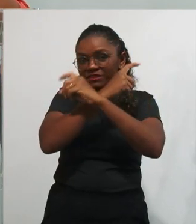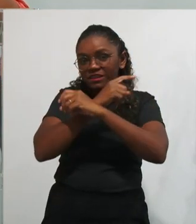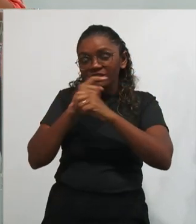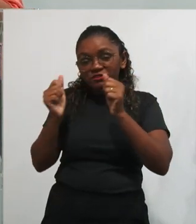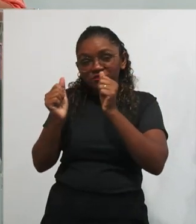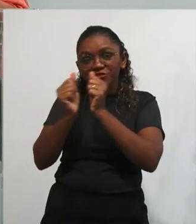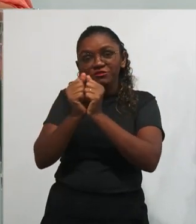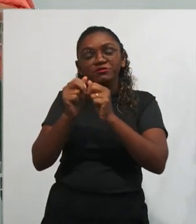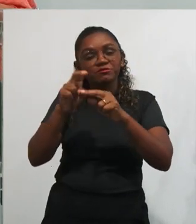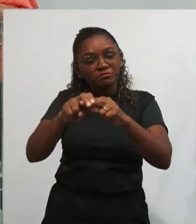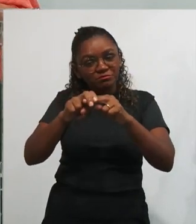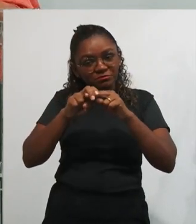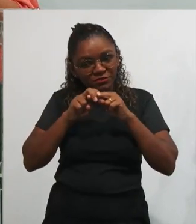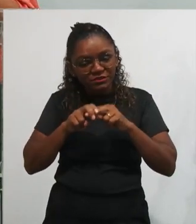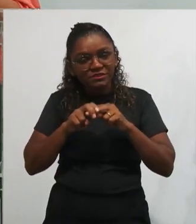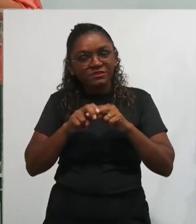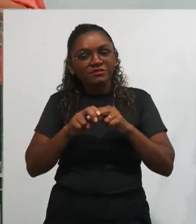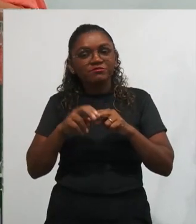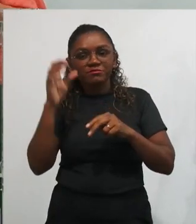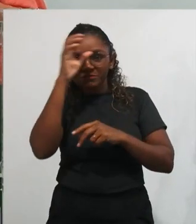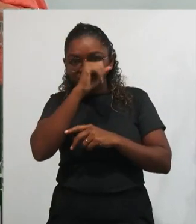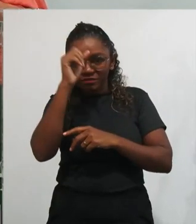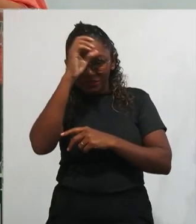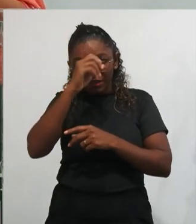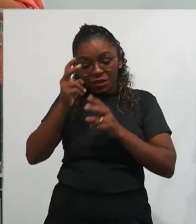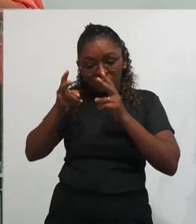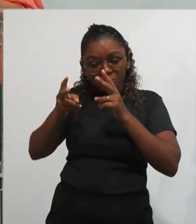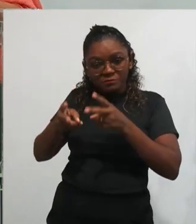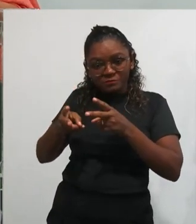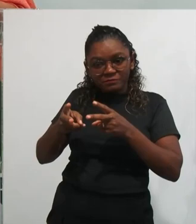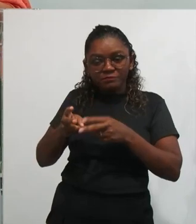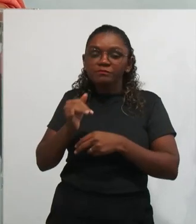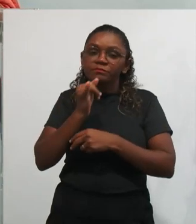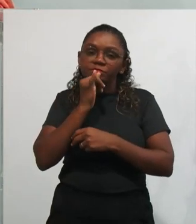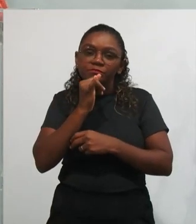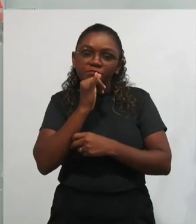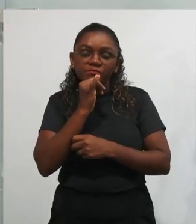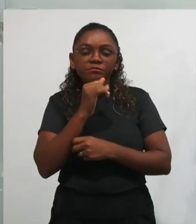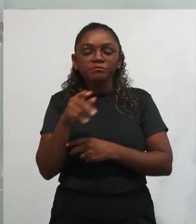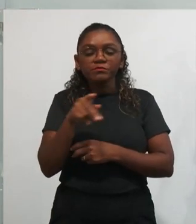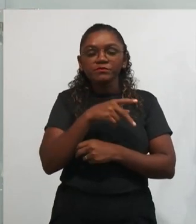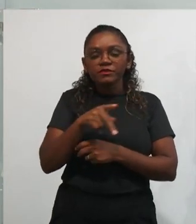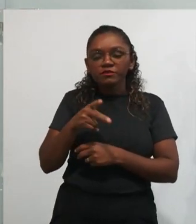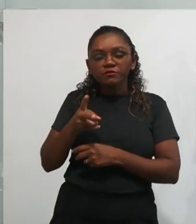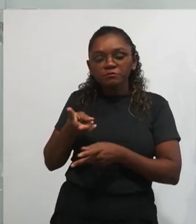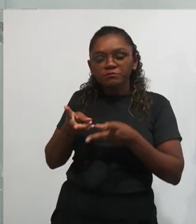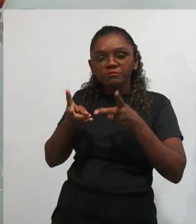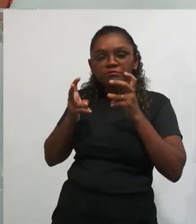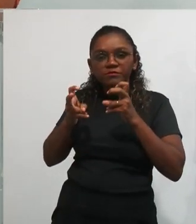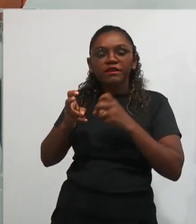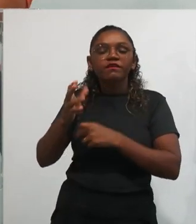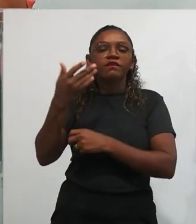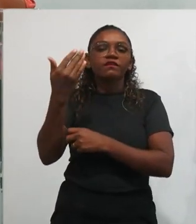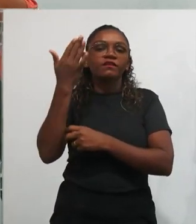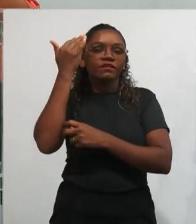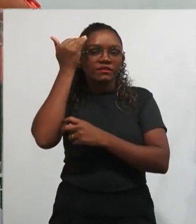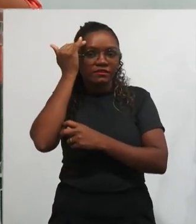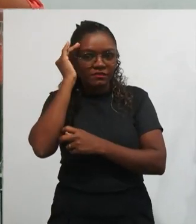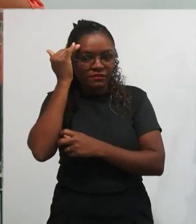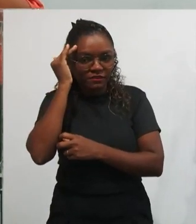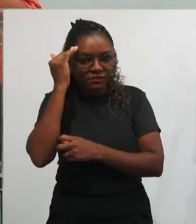esse transtorno e essa dificuldade de aprendizagem está bem nesse lugar quando o professor ele começa a entender que vem uma é uma